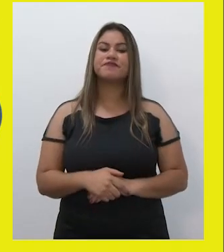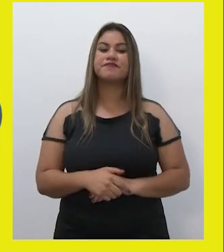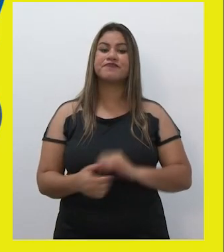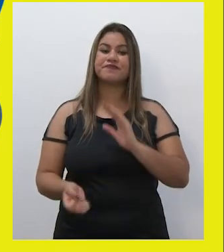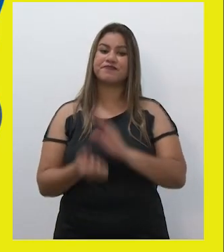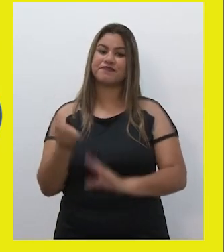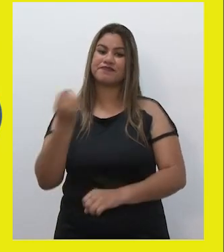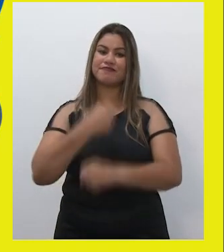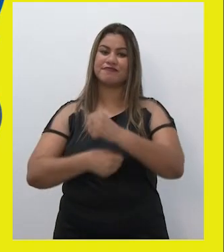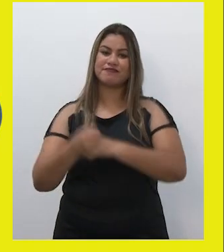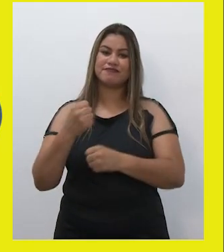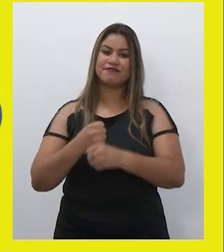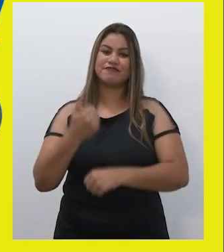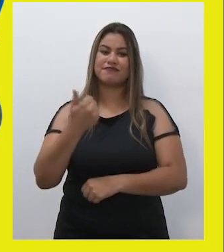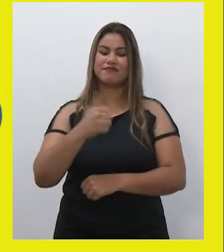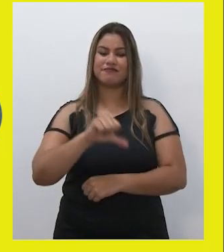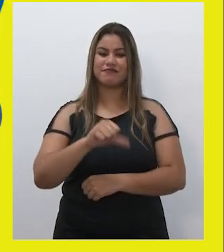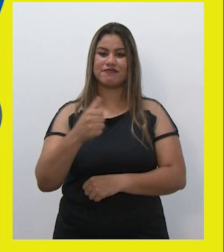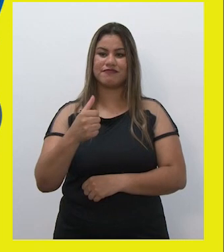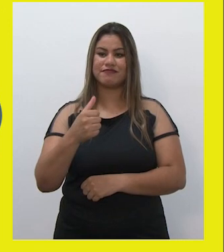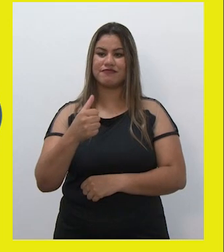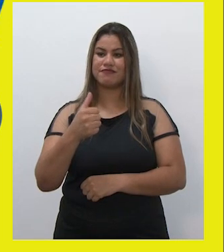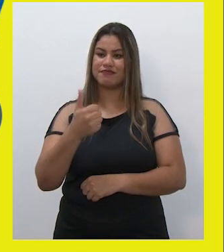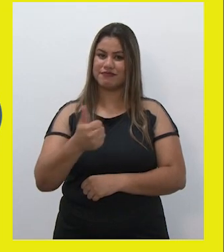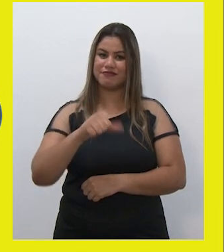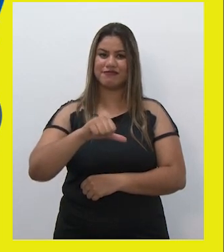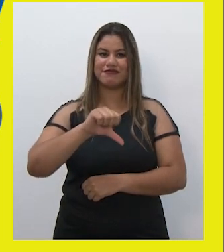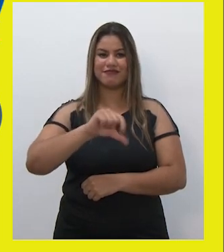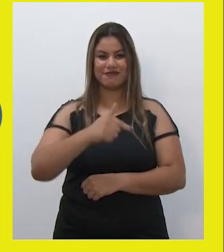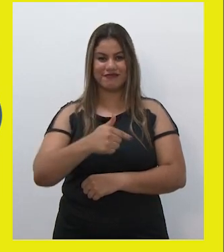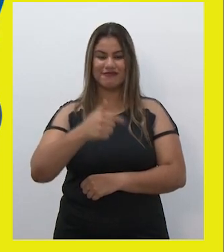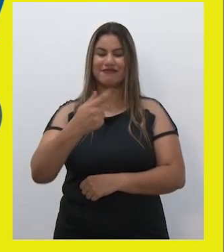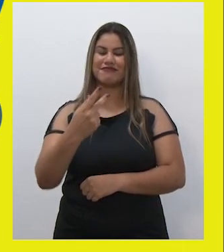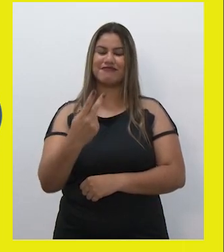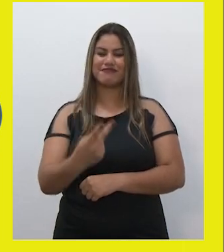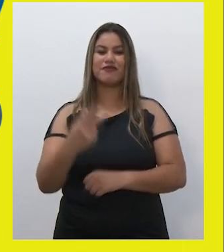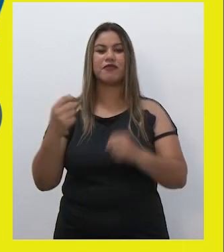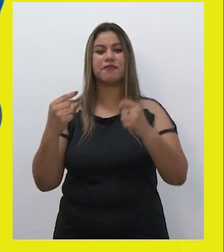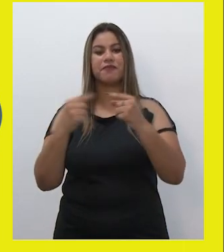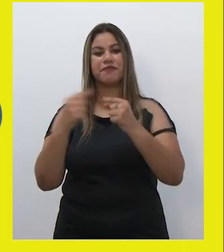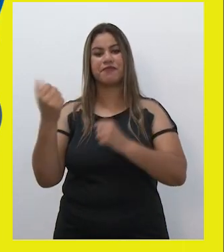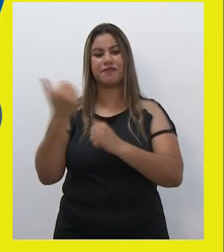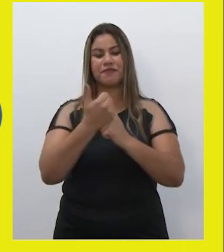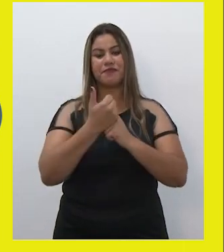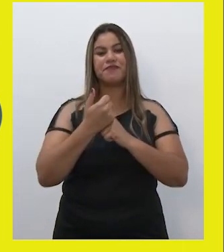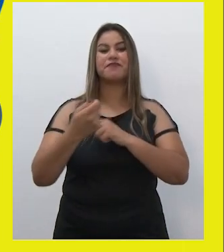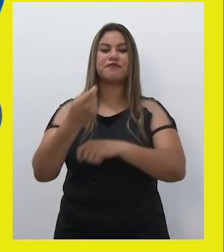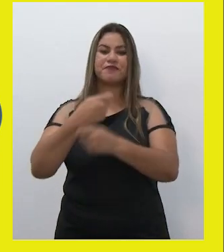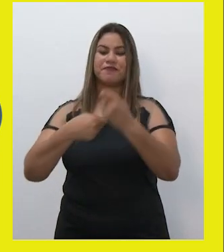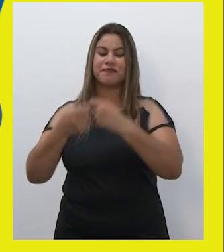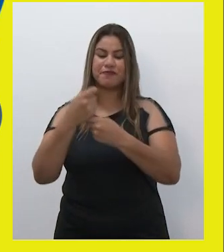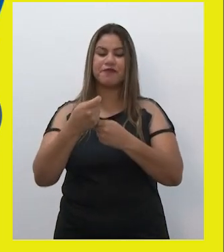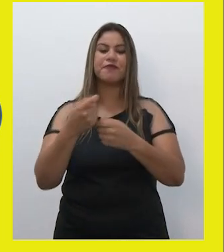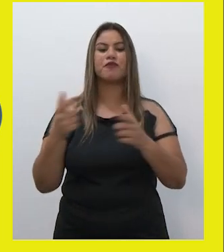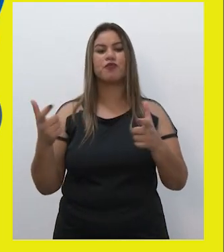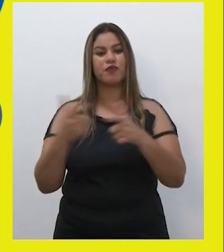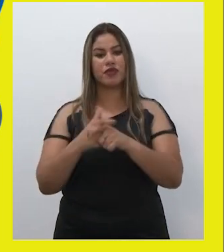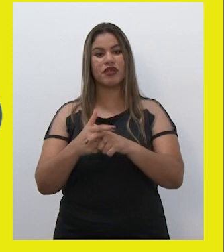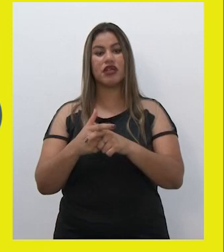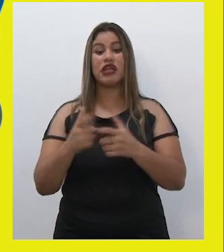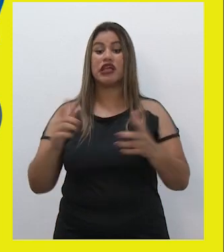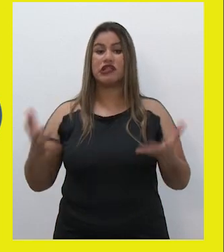criada em 1972 para dar apoio aos pequenos negócios de todo o país. E o que o SEBRAE faz? O SEBRAE estimula